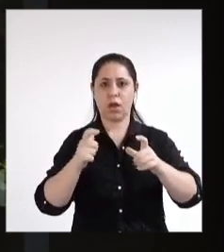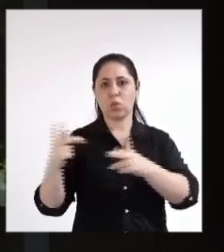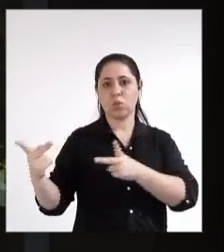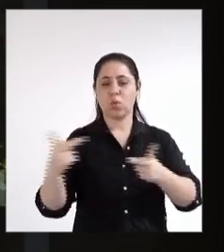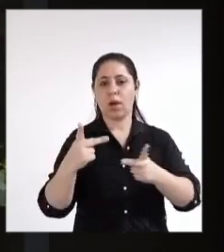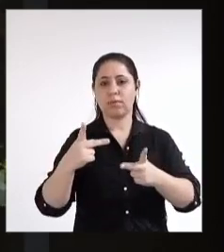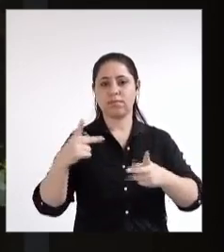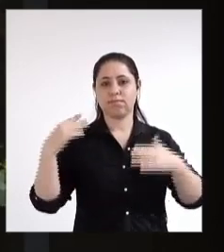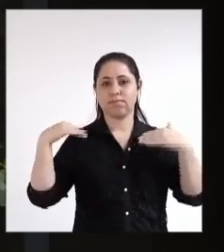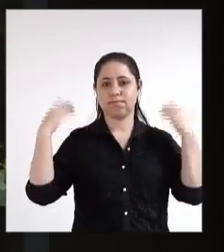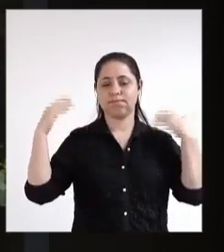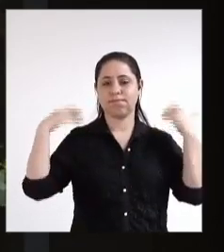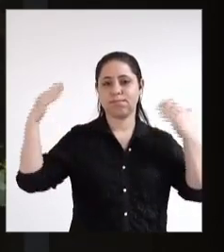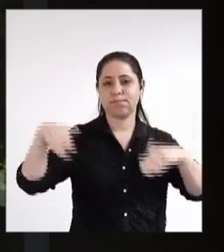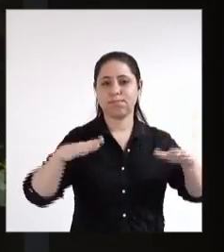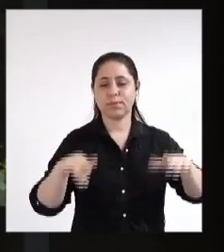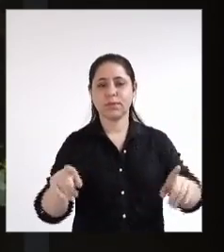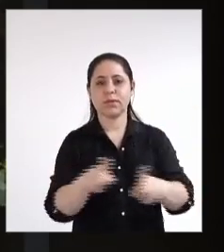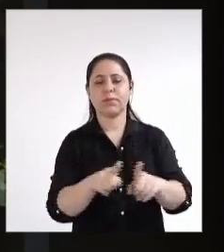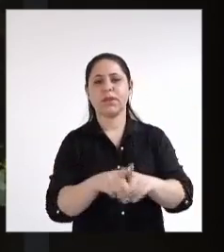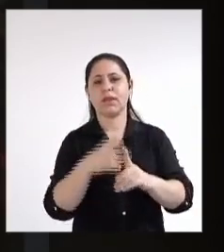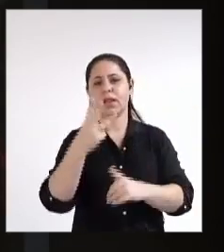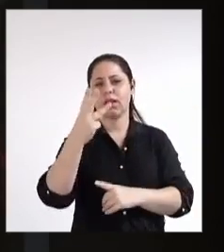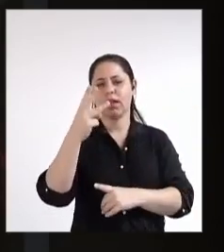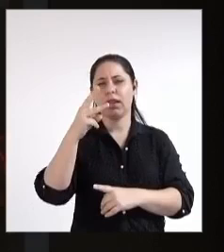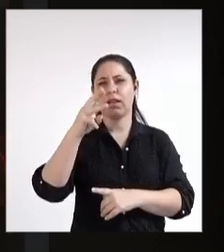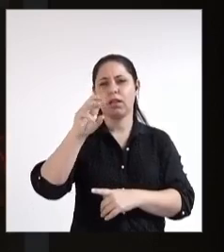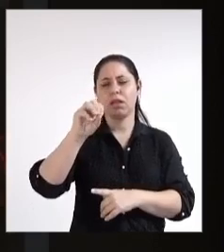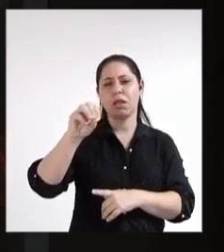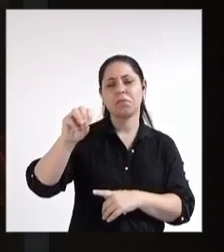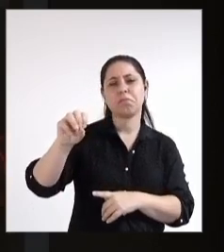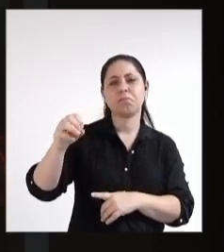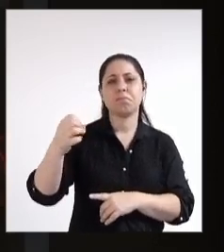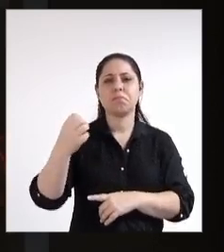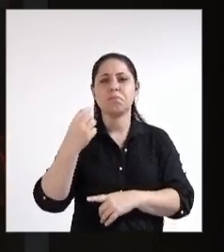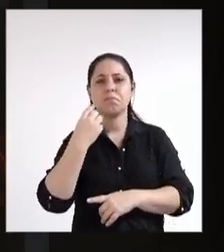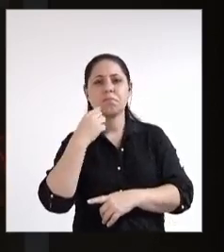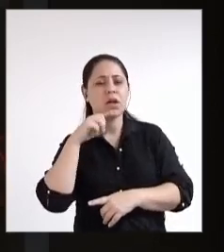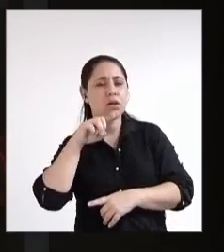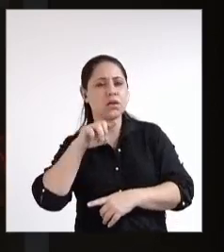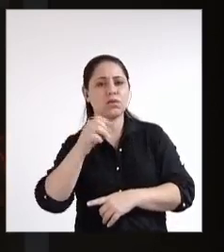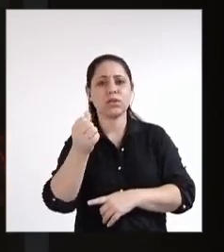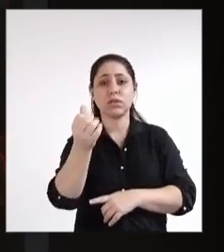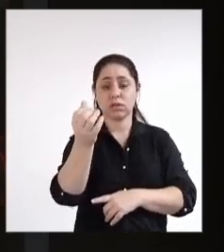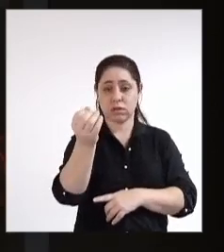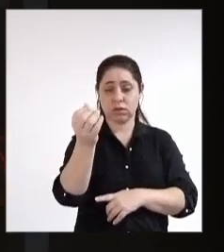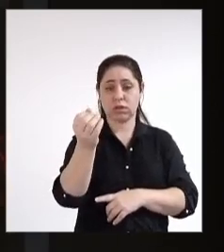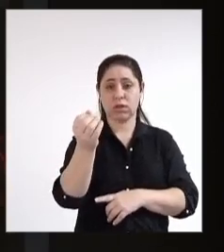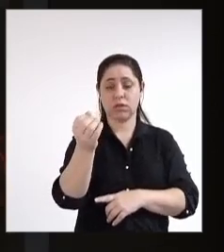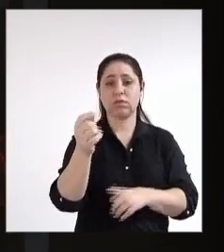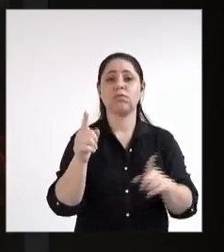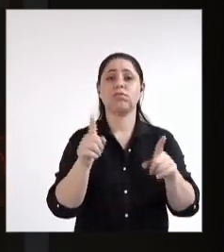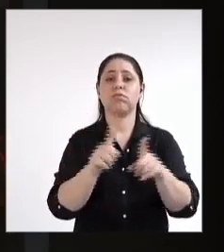tem também 600 né ela está nos municípios de alcinópolis e costa rica